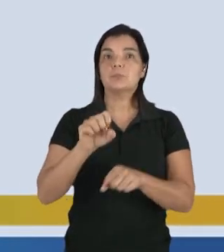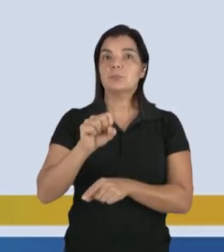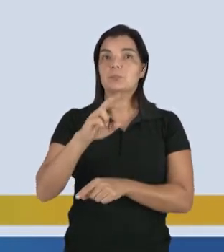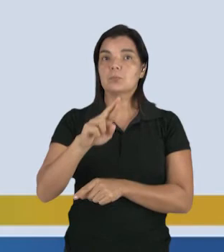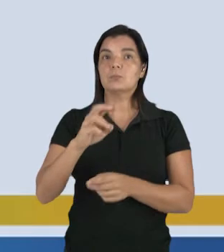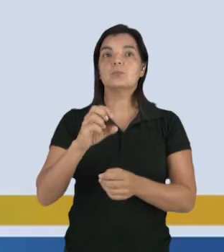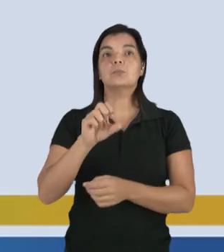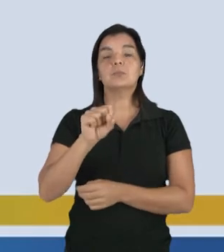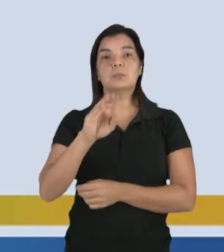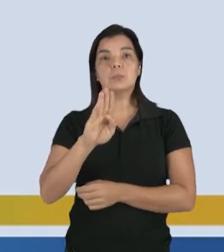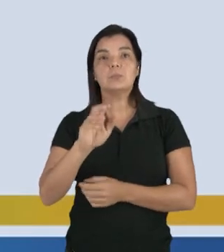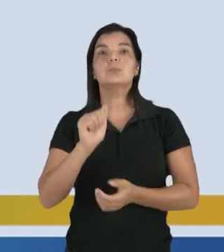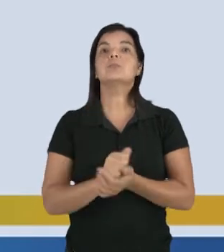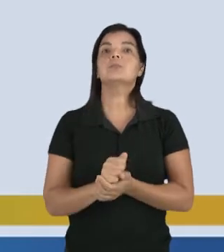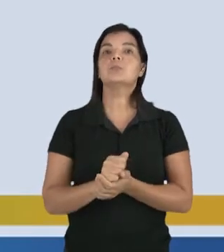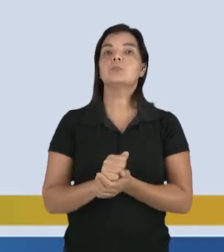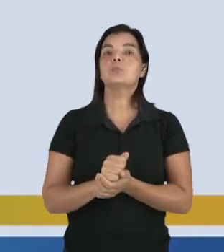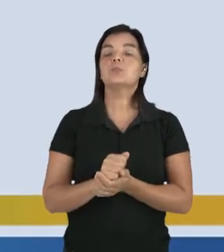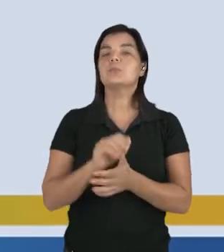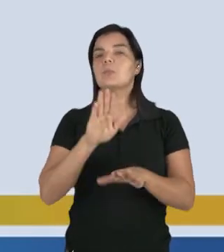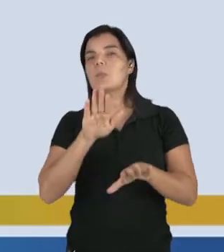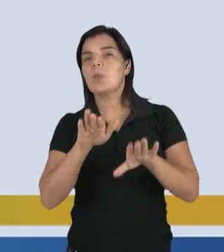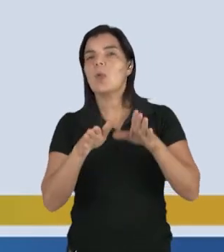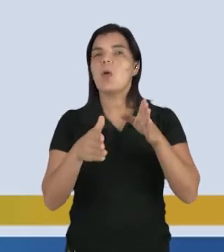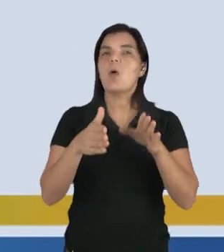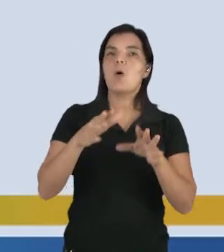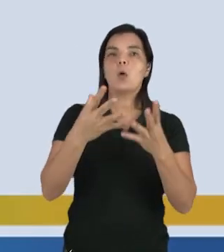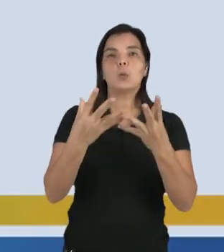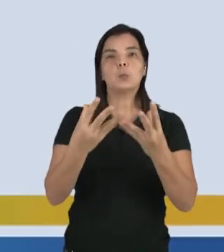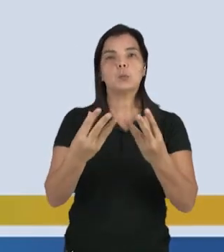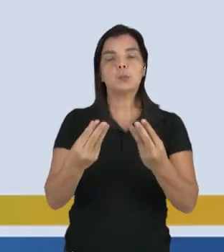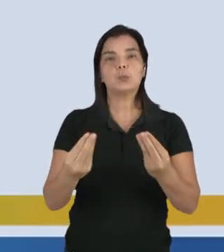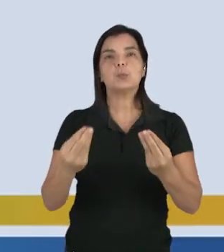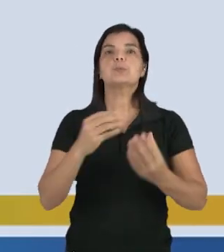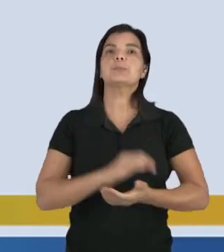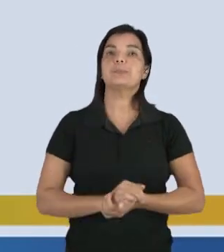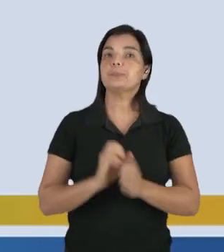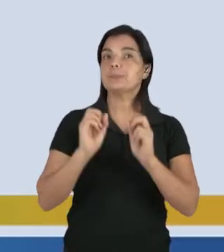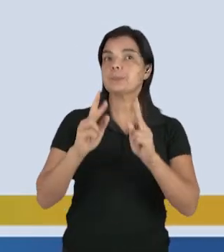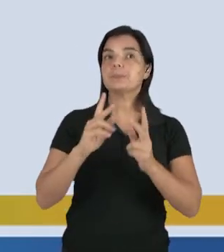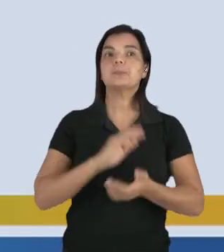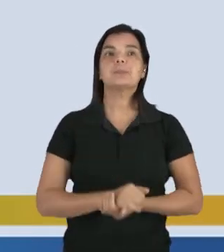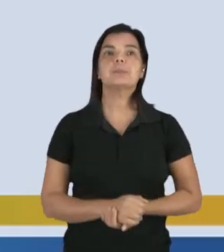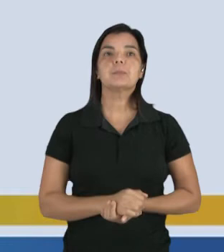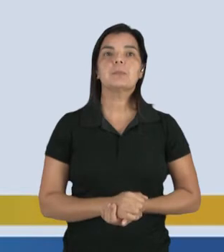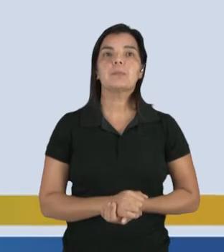cálcio, estrôncio e bário são parcialmente solúveis, ok?